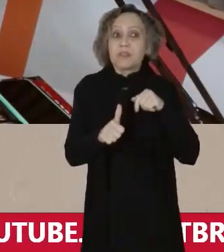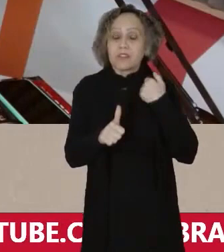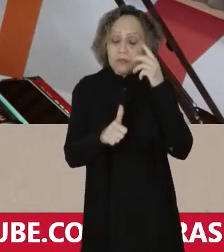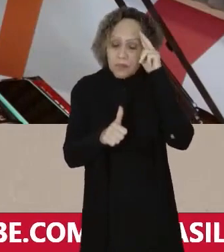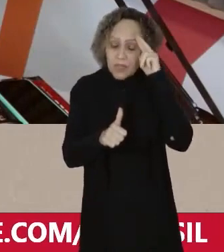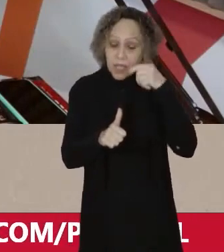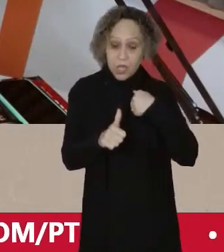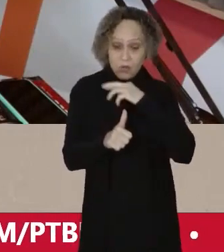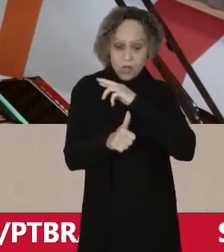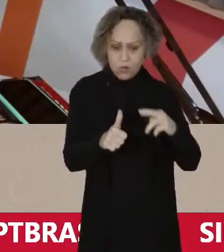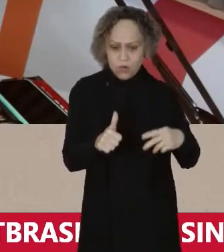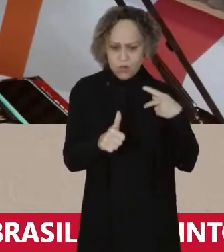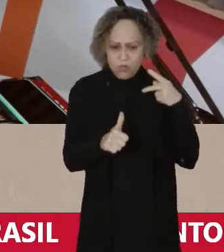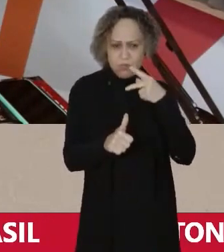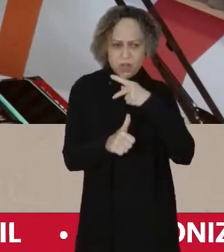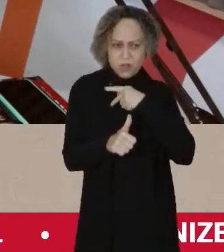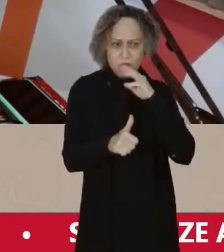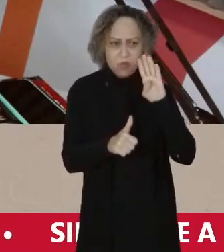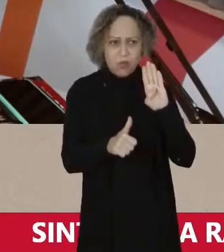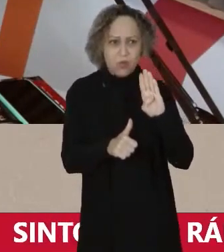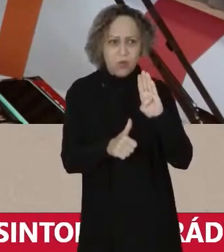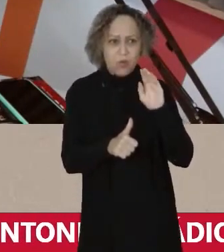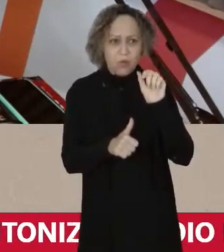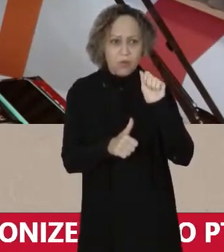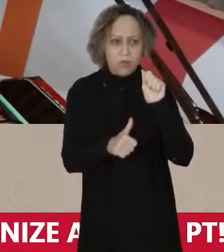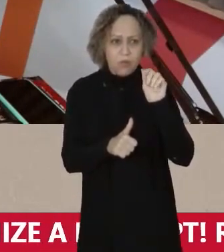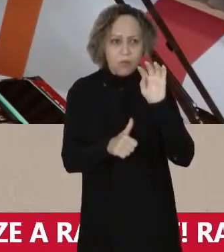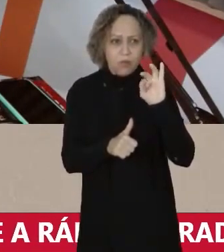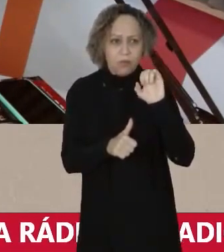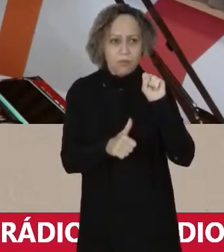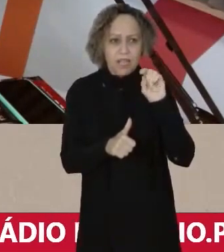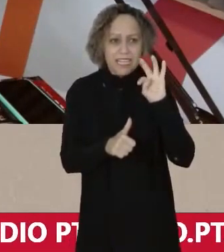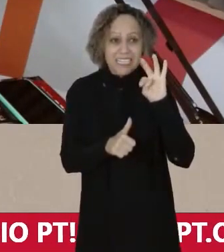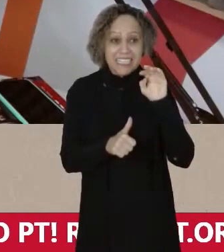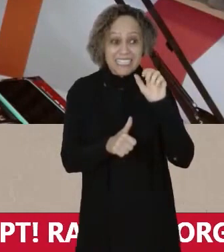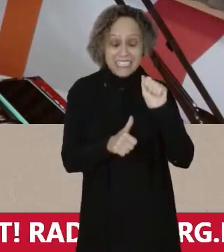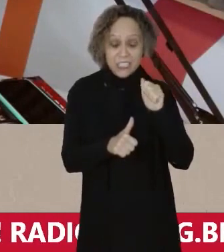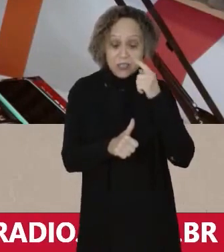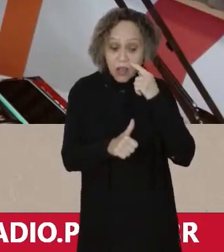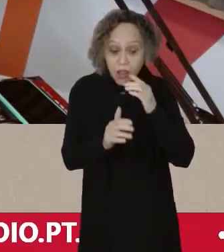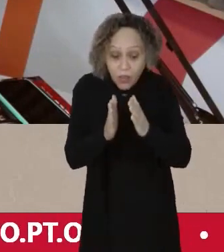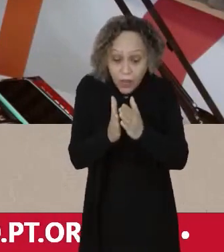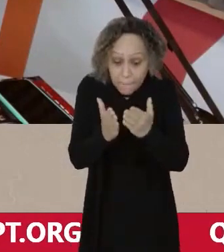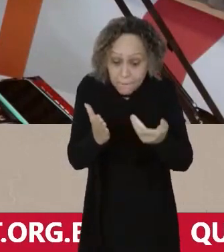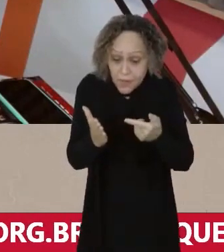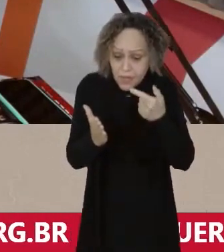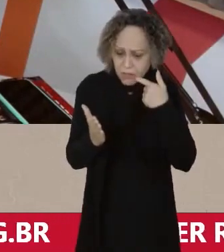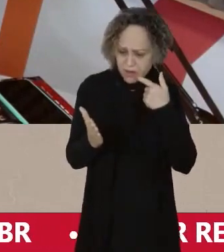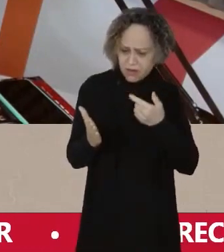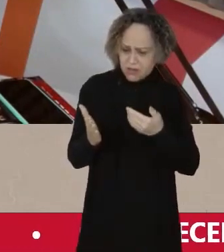batista que eu sou, que o negro tem sido retirado da Bíblia. Amanda, só para você ter uma ideia, quando o